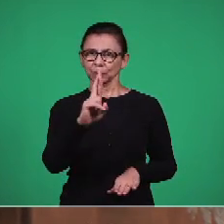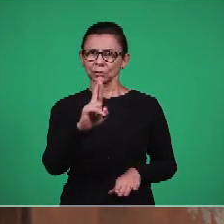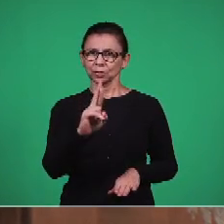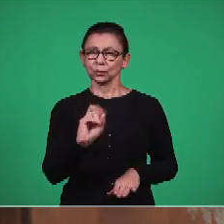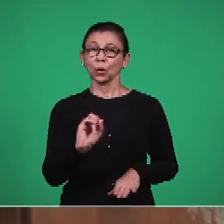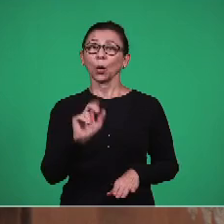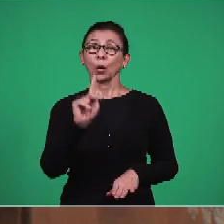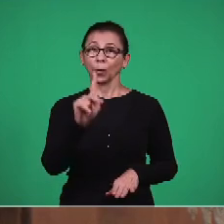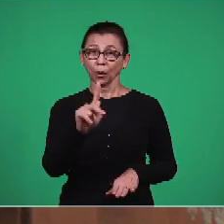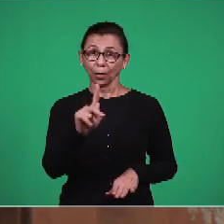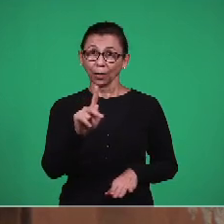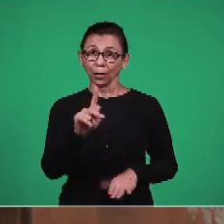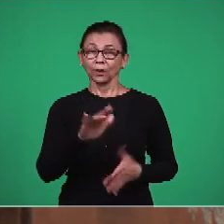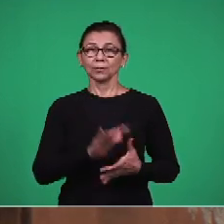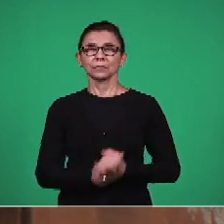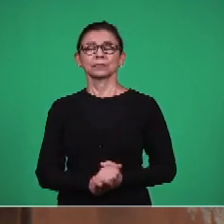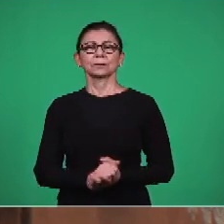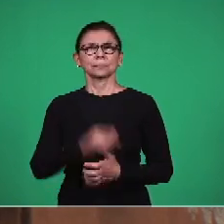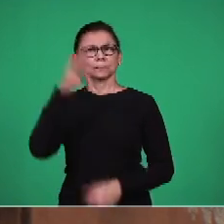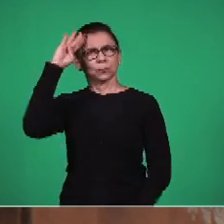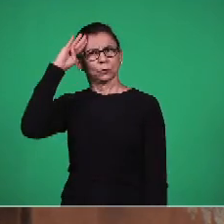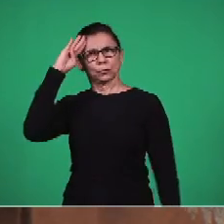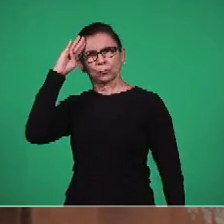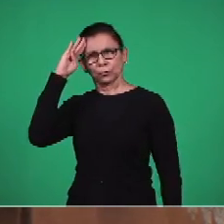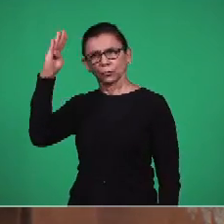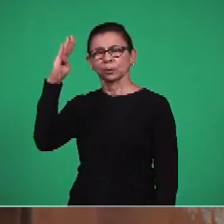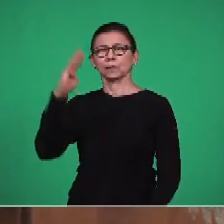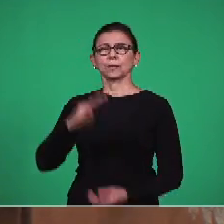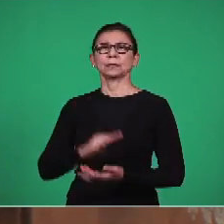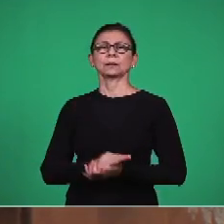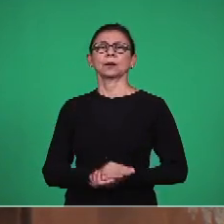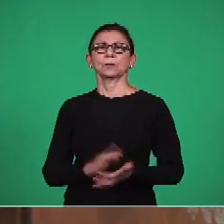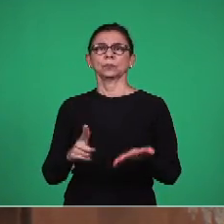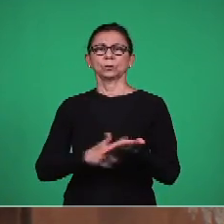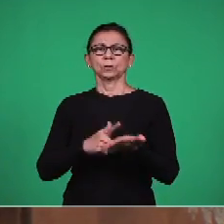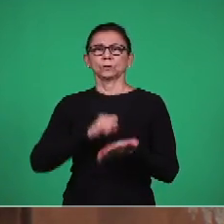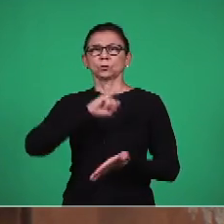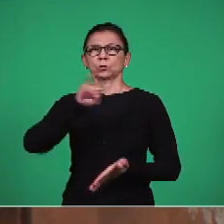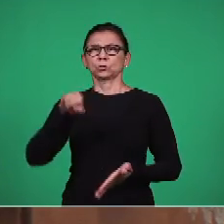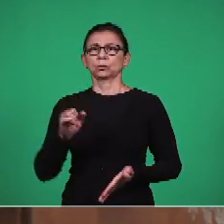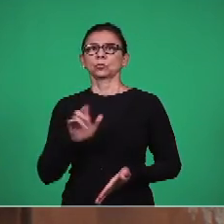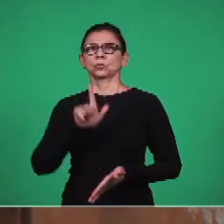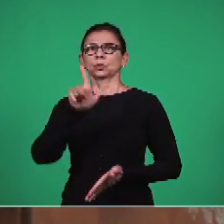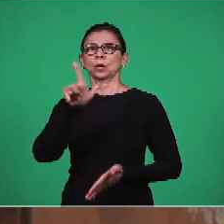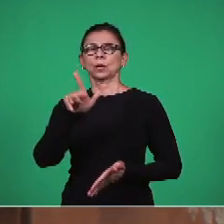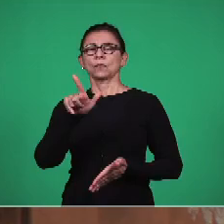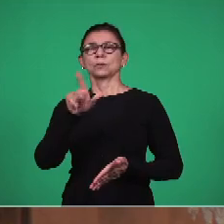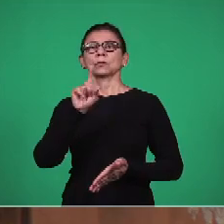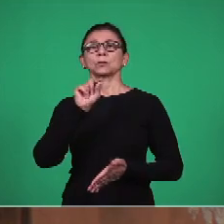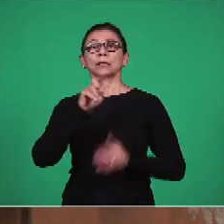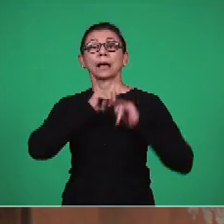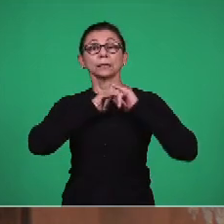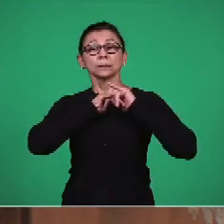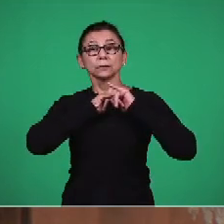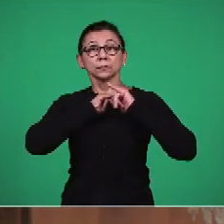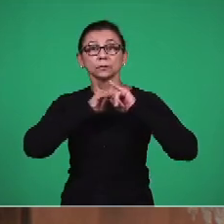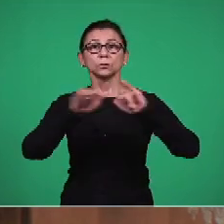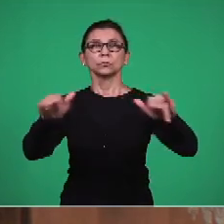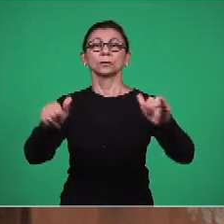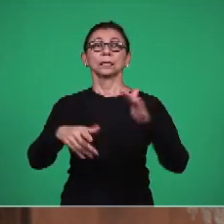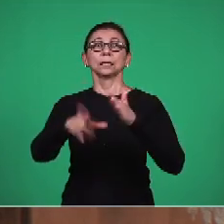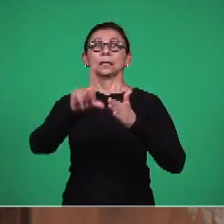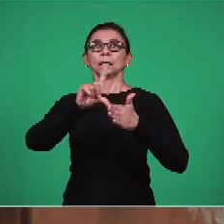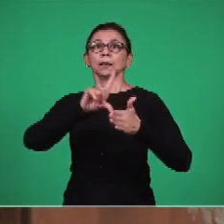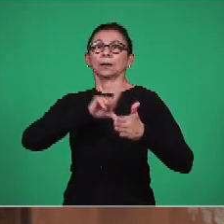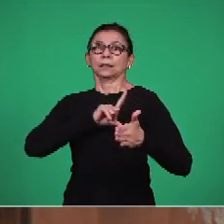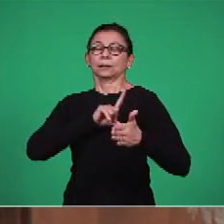questão fundamental. Joel diz, tocai a buzina em Sião, aqui, anunciai. Vai dizer, antes que venha o grande e